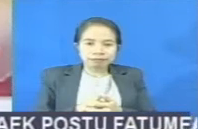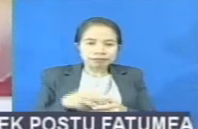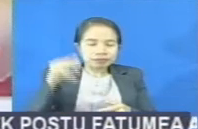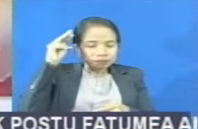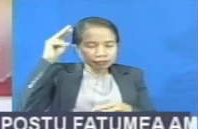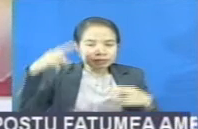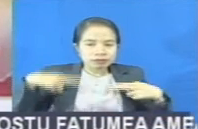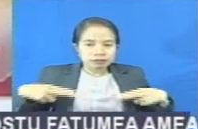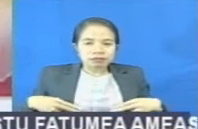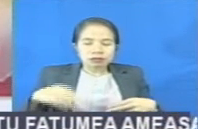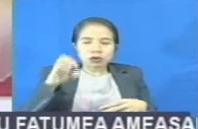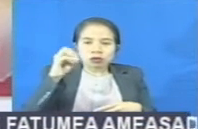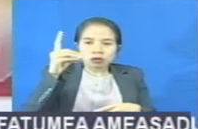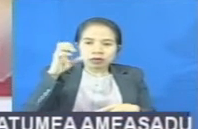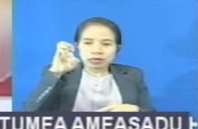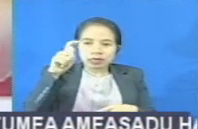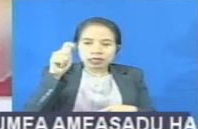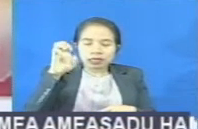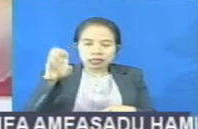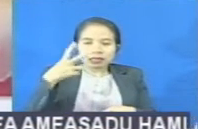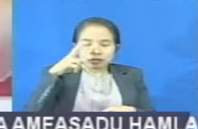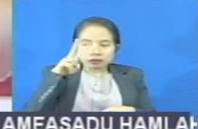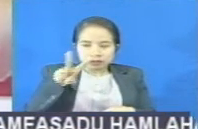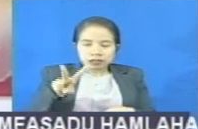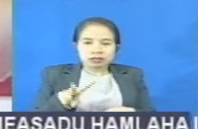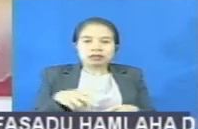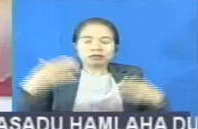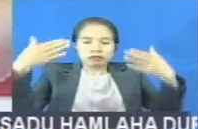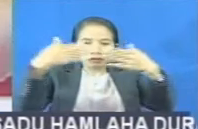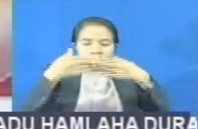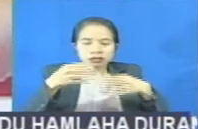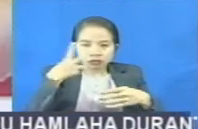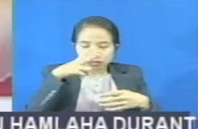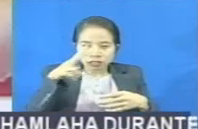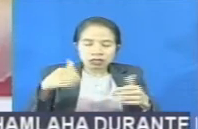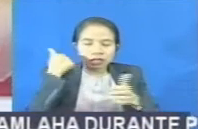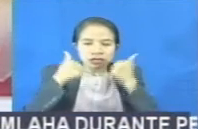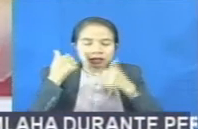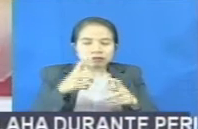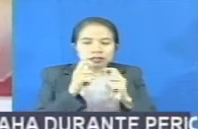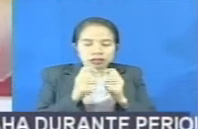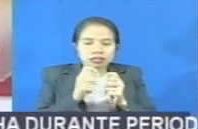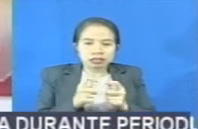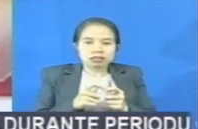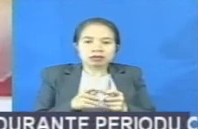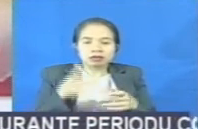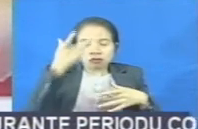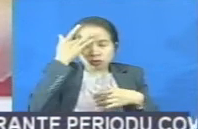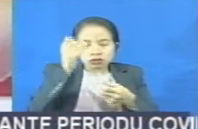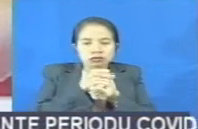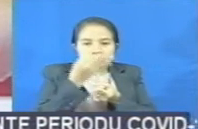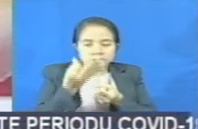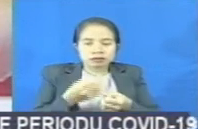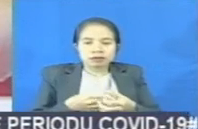Ministra da Saúde, Odete Maria Freitas Belo, ela visita trabalho na zona fronteira, onde observa atividades de teste swab, massal,